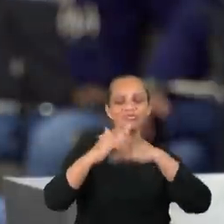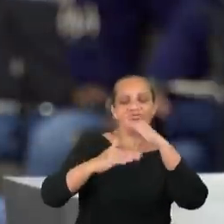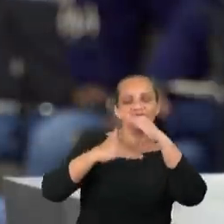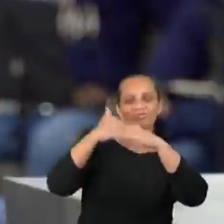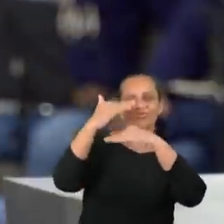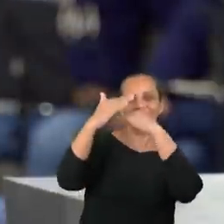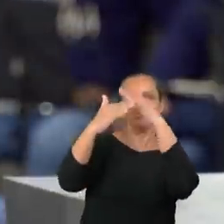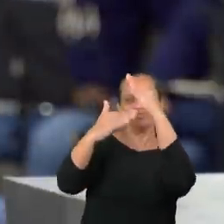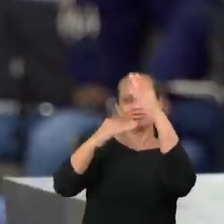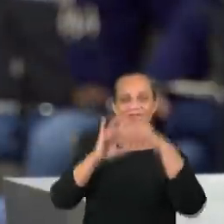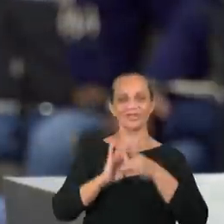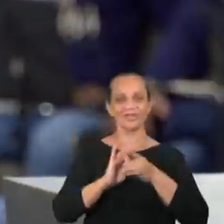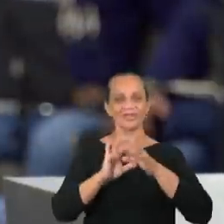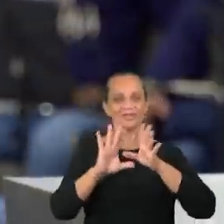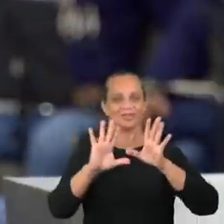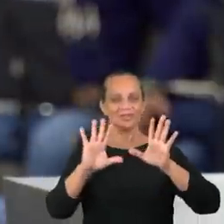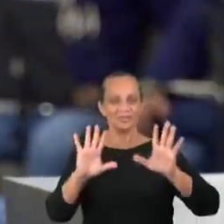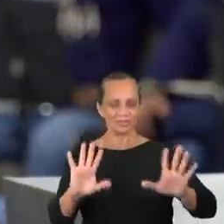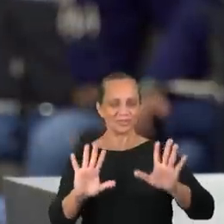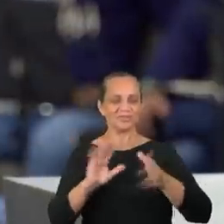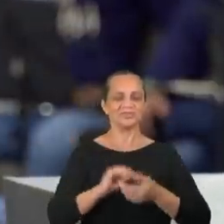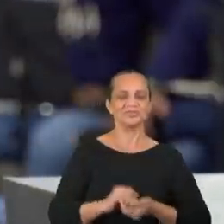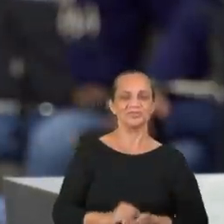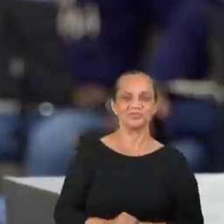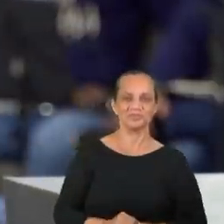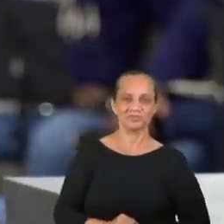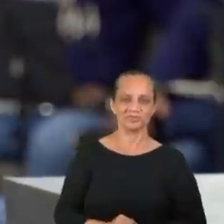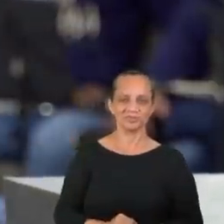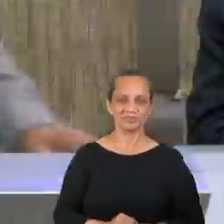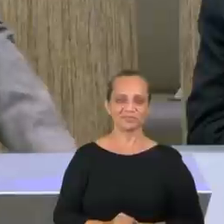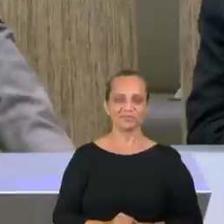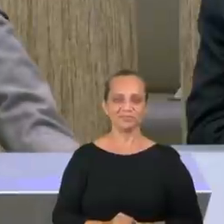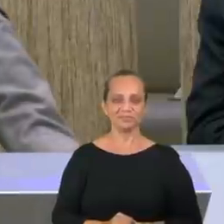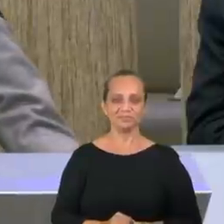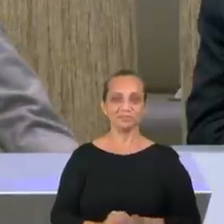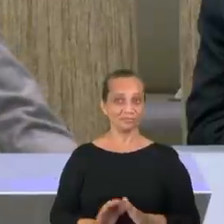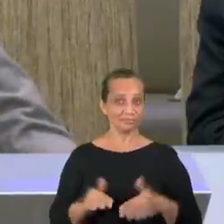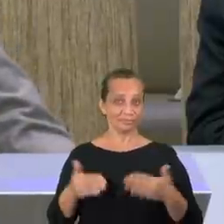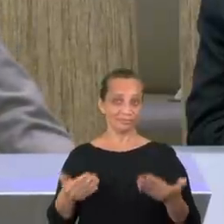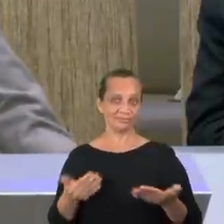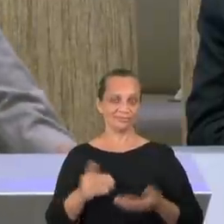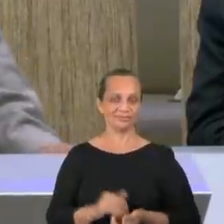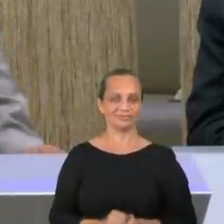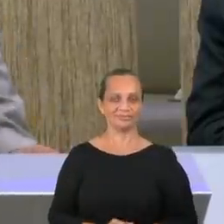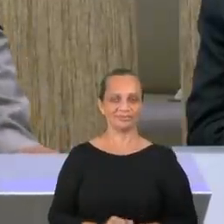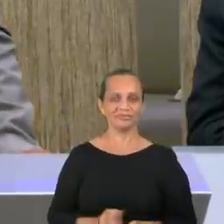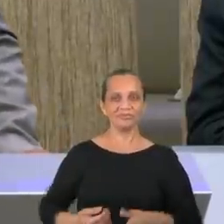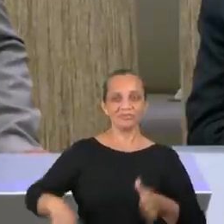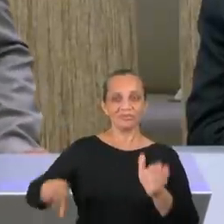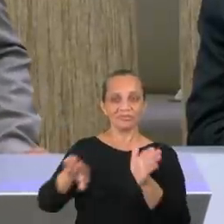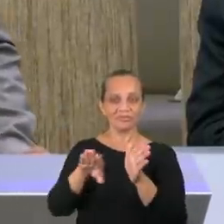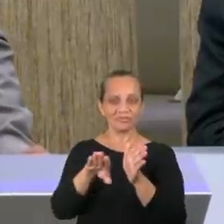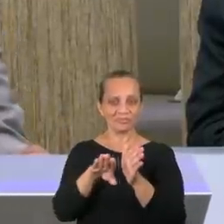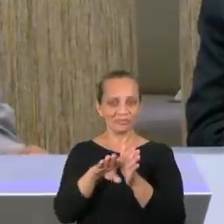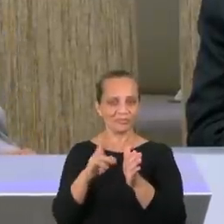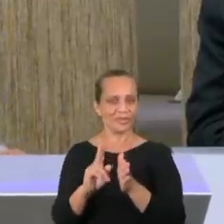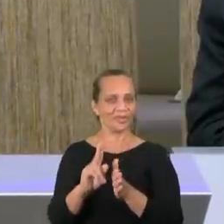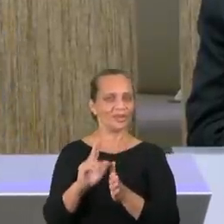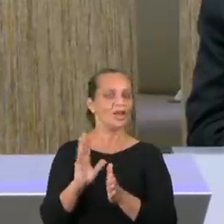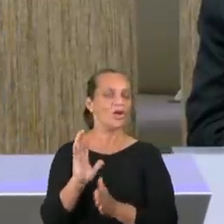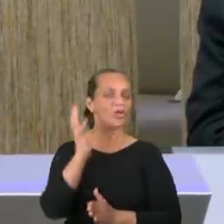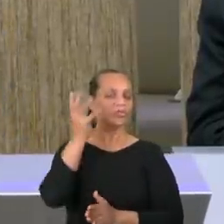bezerro dos cevadores. Aí chega